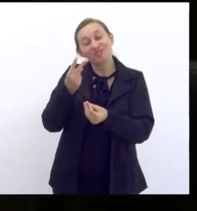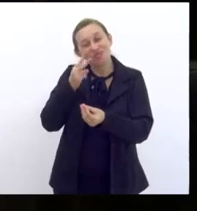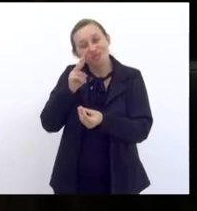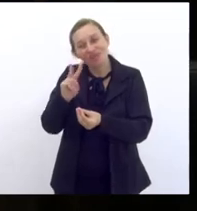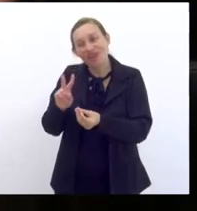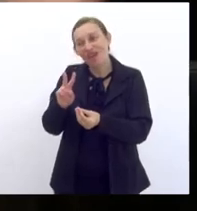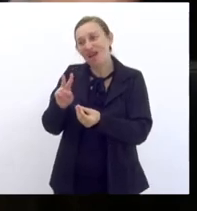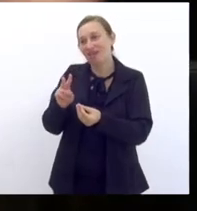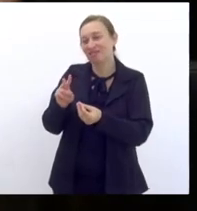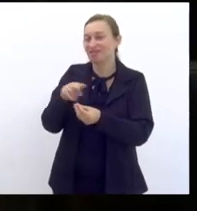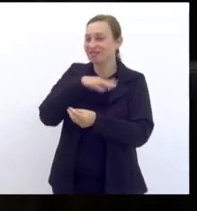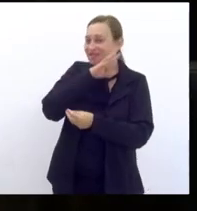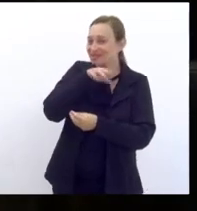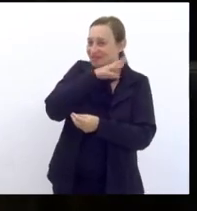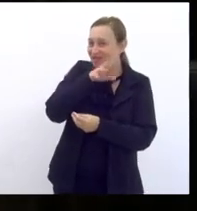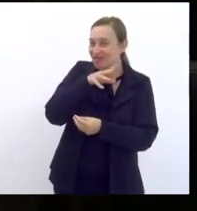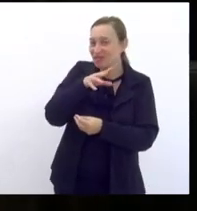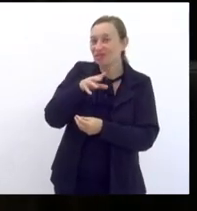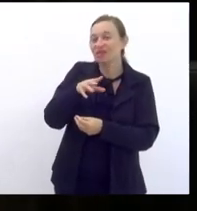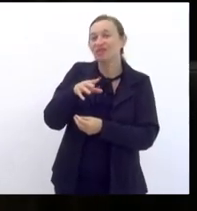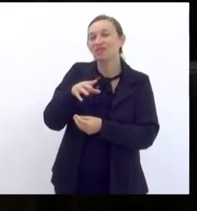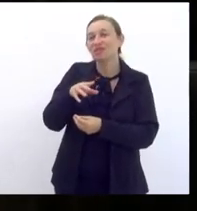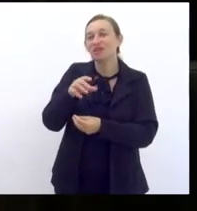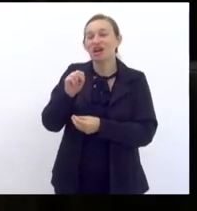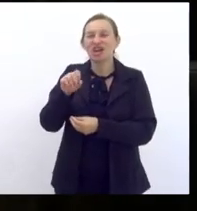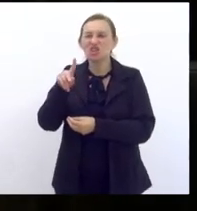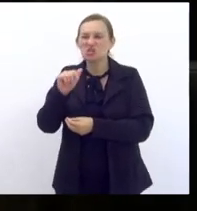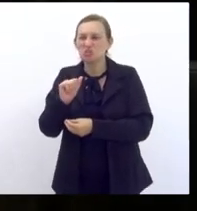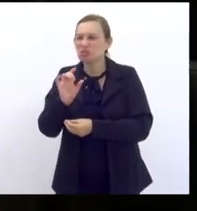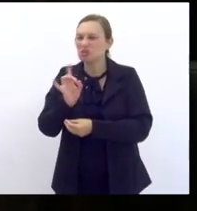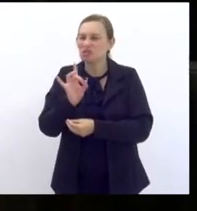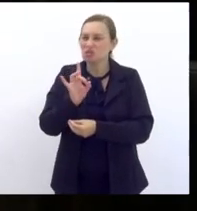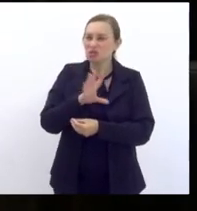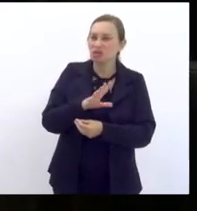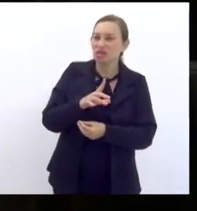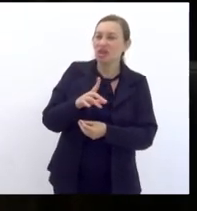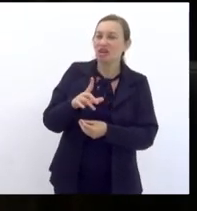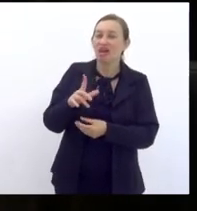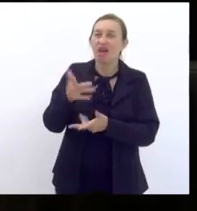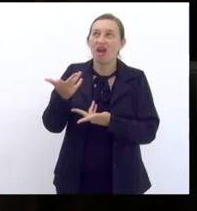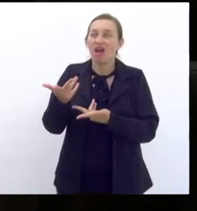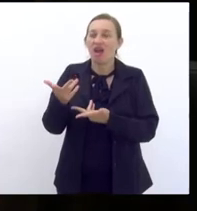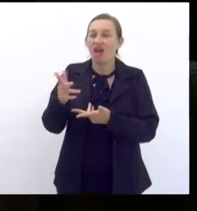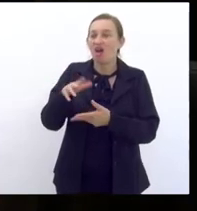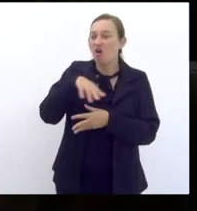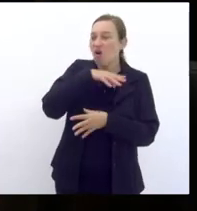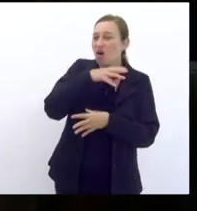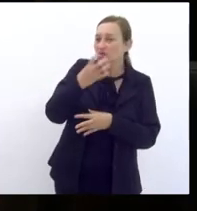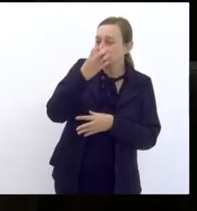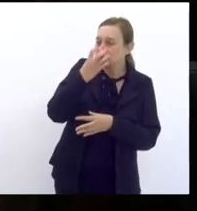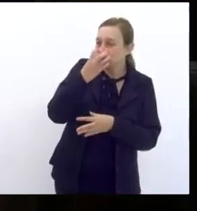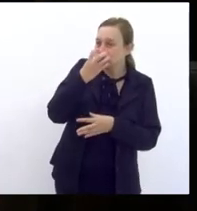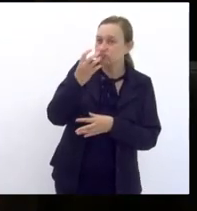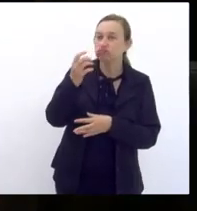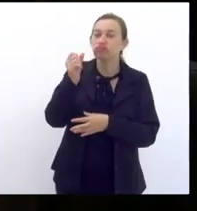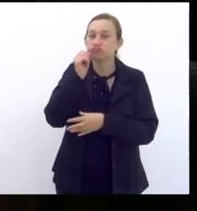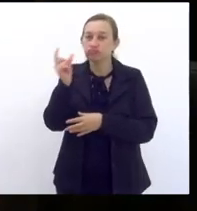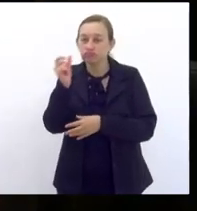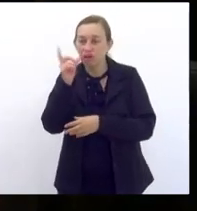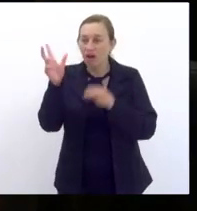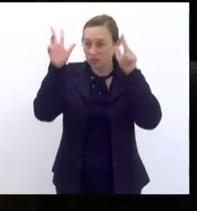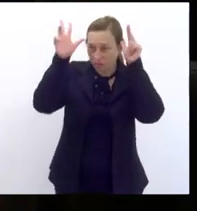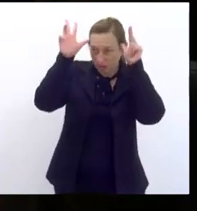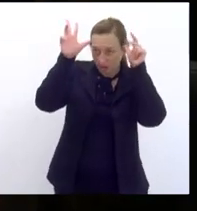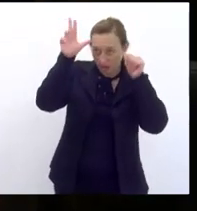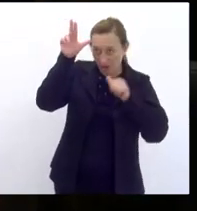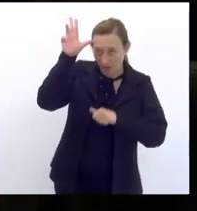vamos falou a suipa não tem só cães e gatos tem cavalos tem porcos todos os vítimas de maus tratos né